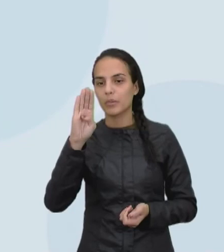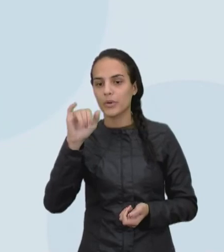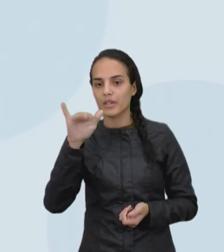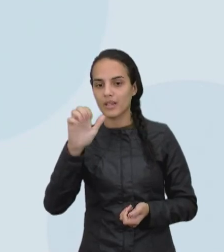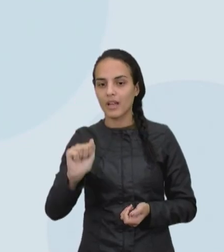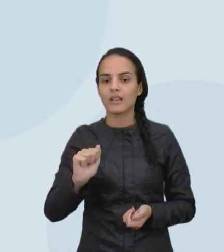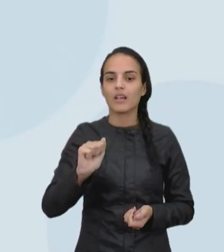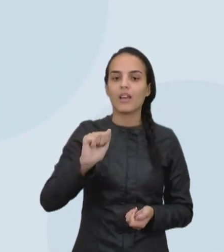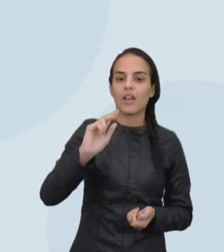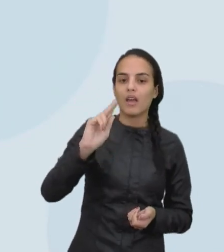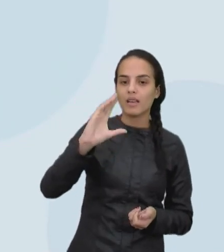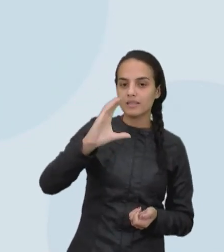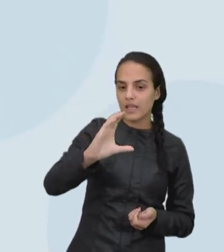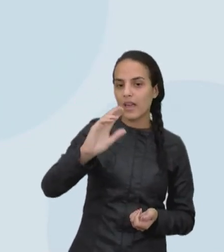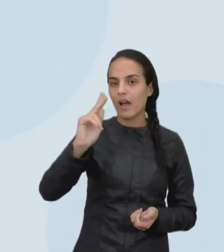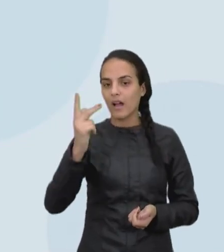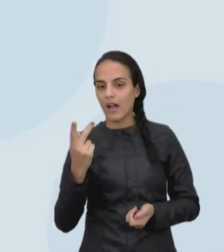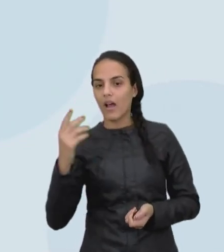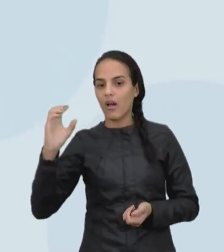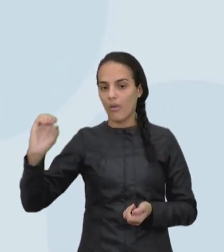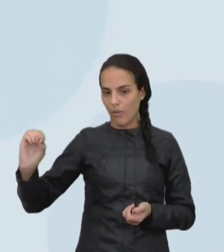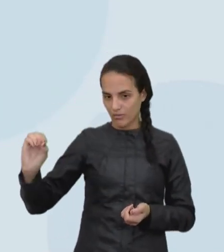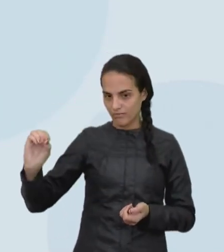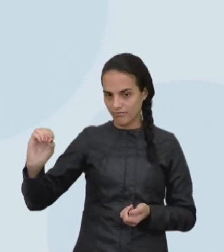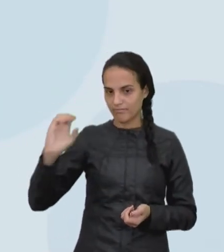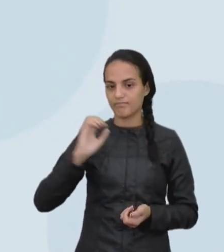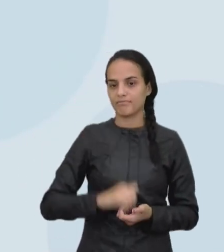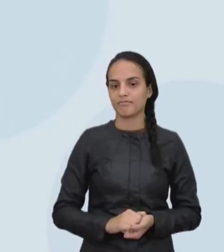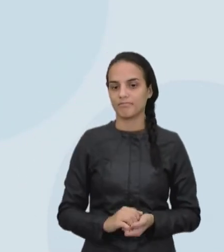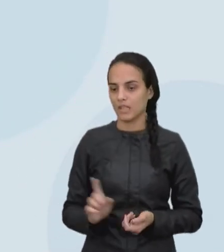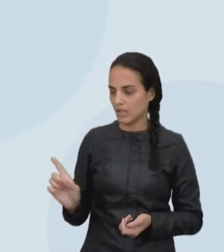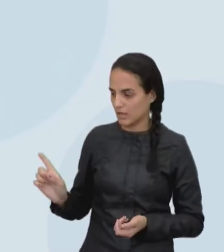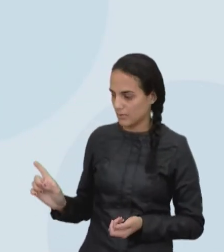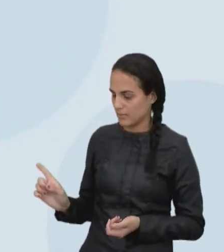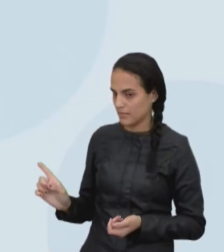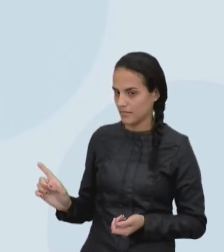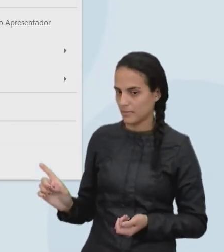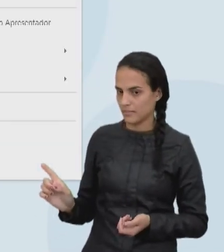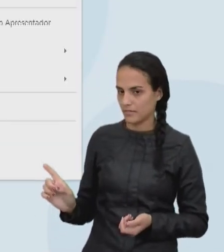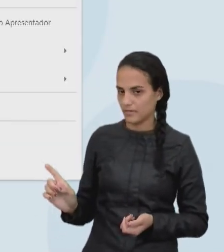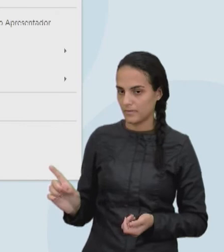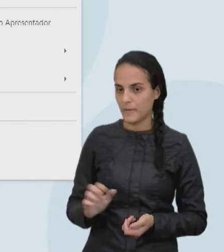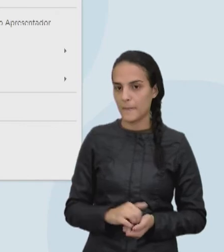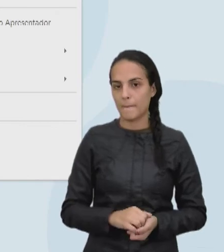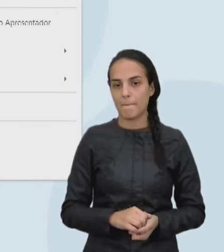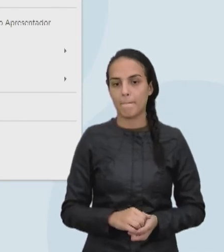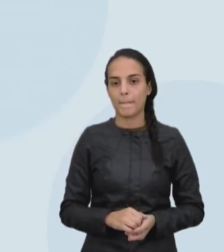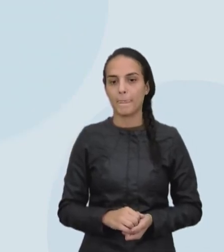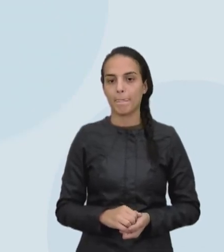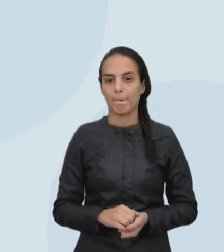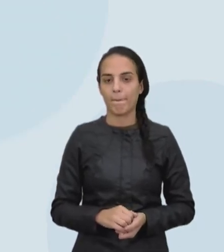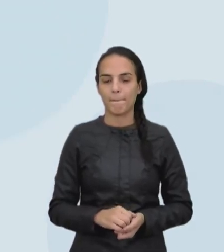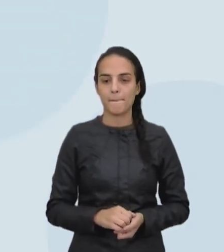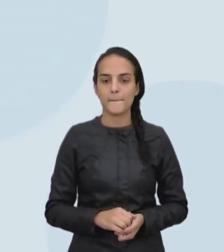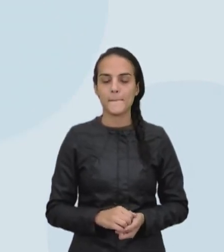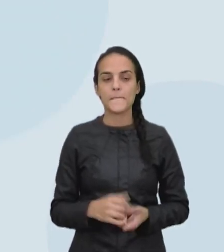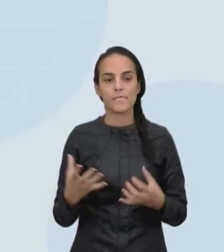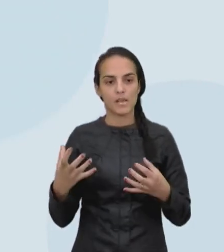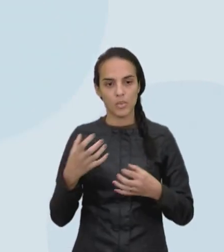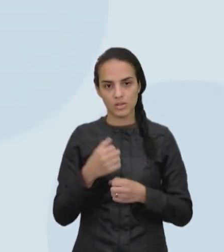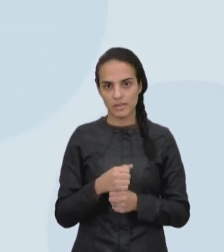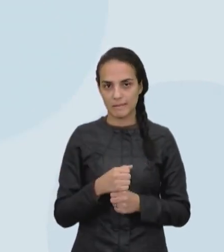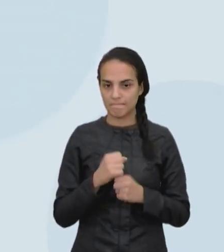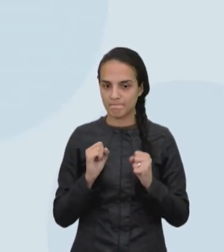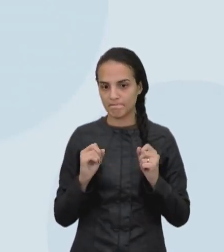hidrogênio e oxigênio, tá? Com os números aqui, N, M, por aqui, em quantidades aí, tá